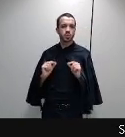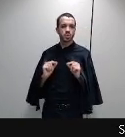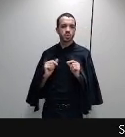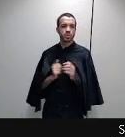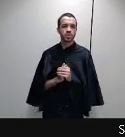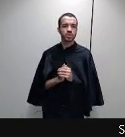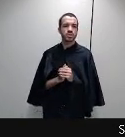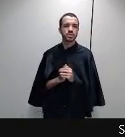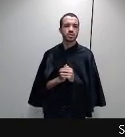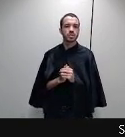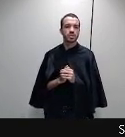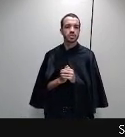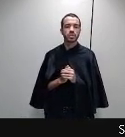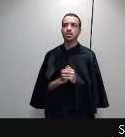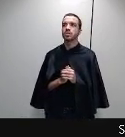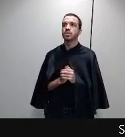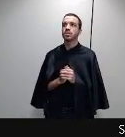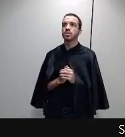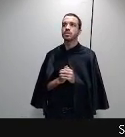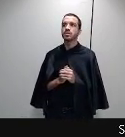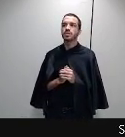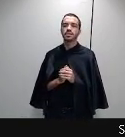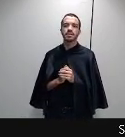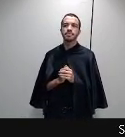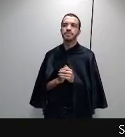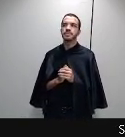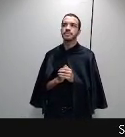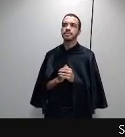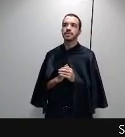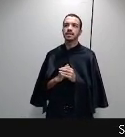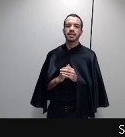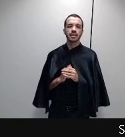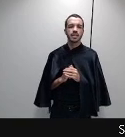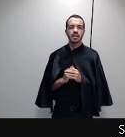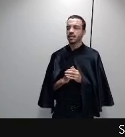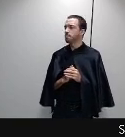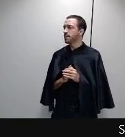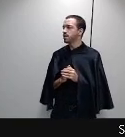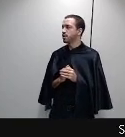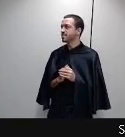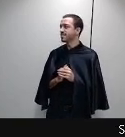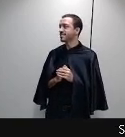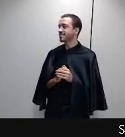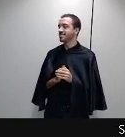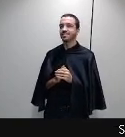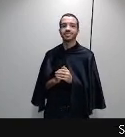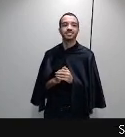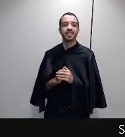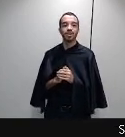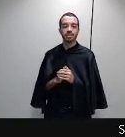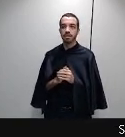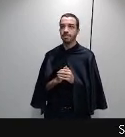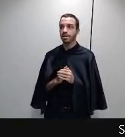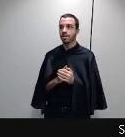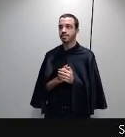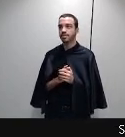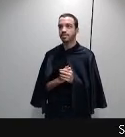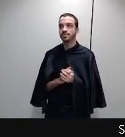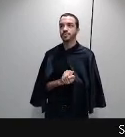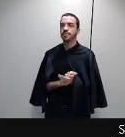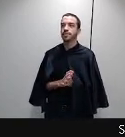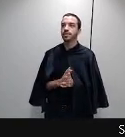opção imperiosa disponibilidade e concomitância das veias UEFI sem a decretação da Falência